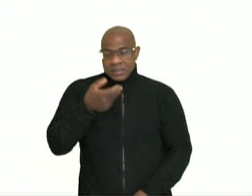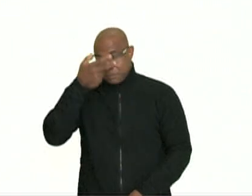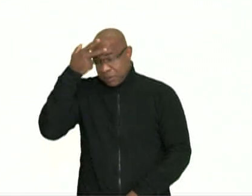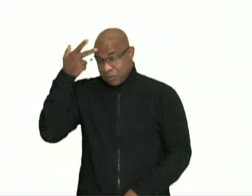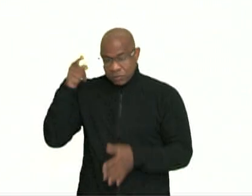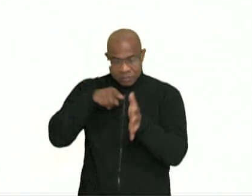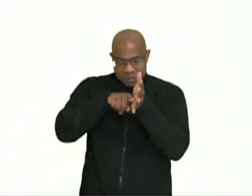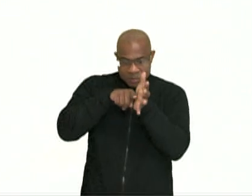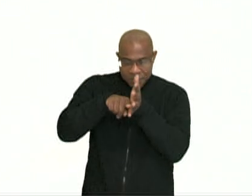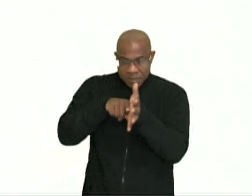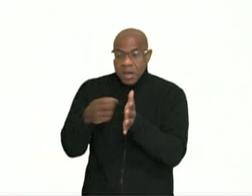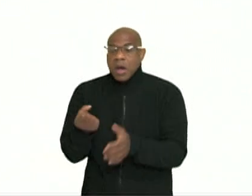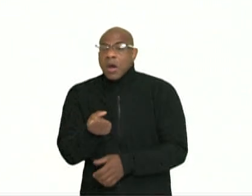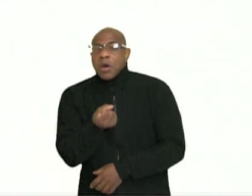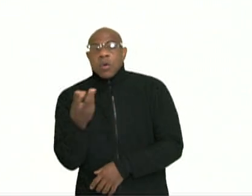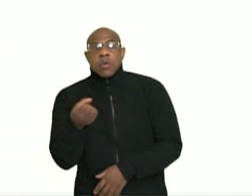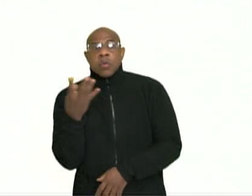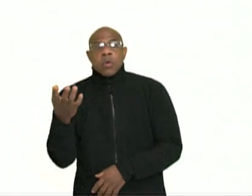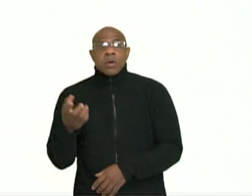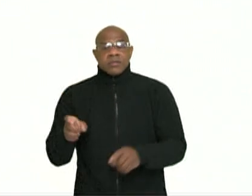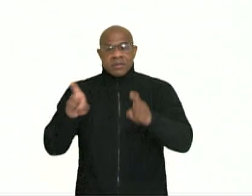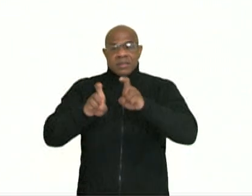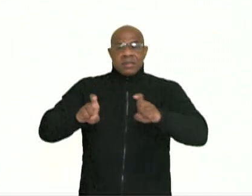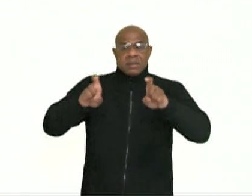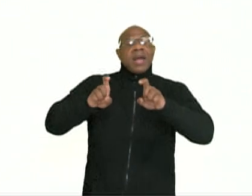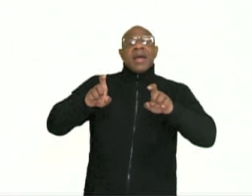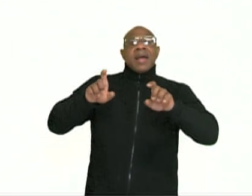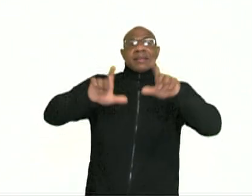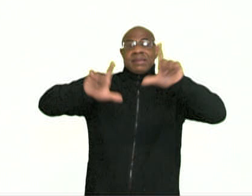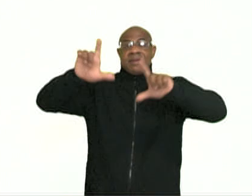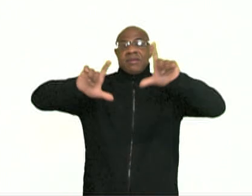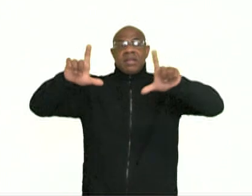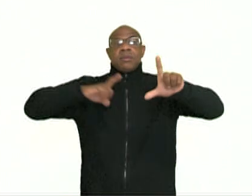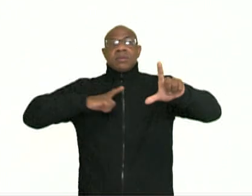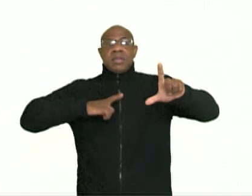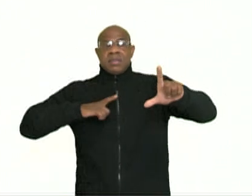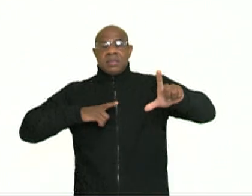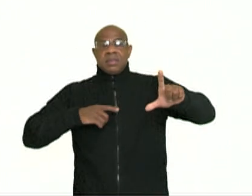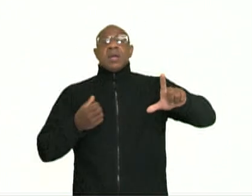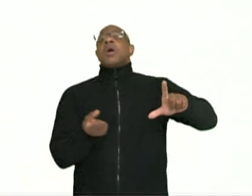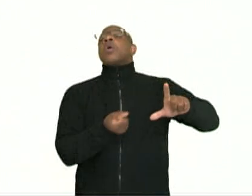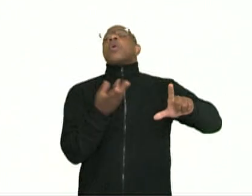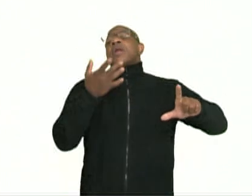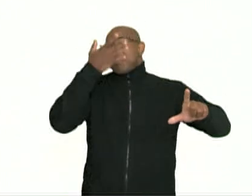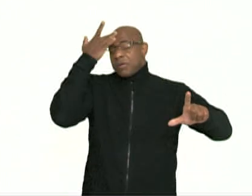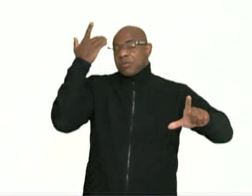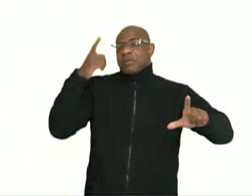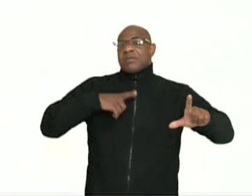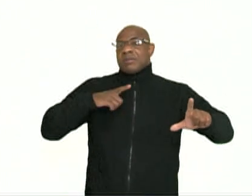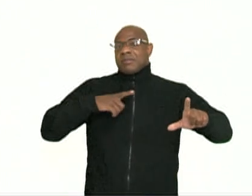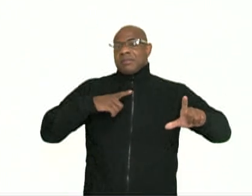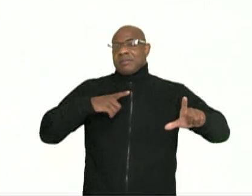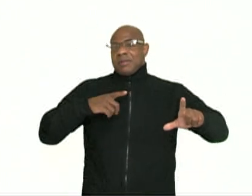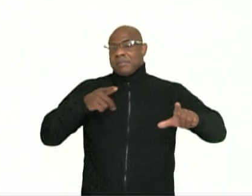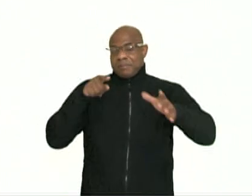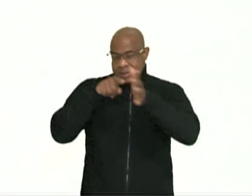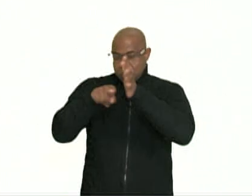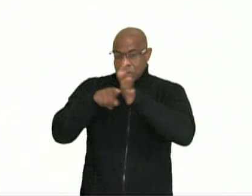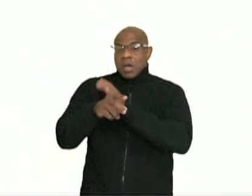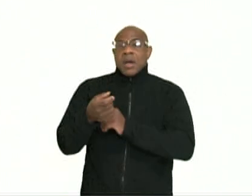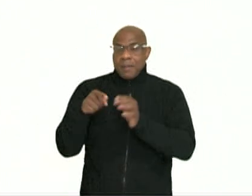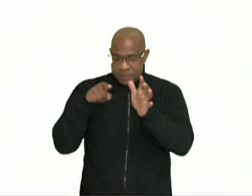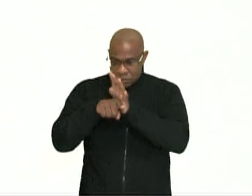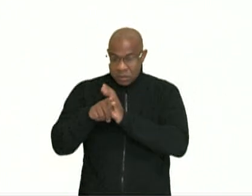entrevistados quantos aparelhos de TV há em sua casa, ok? Então foram 600 pessoas entrevistadas e a pergunta era